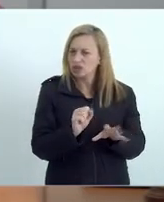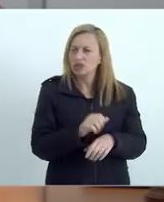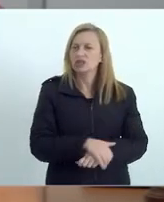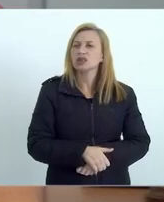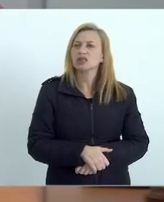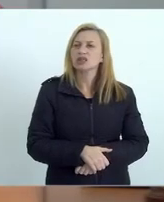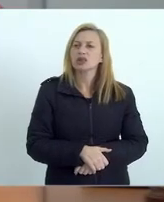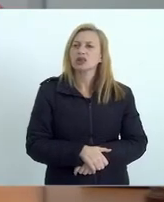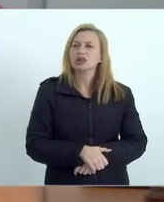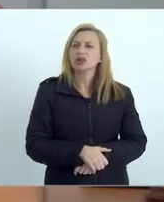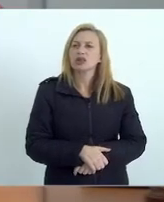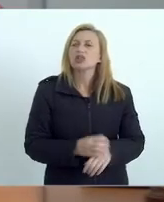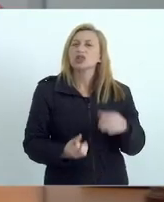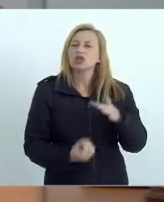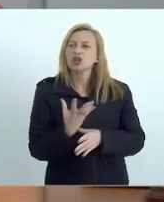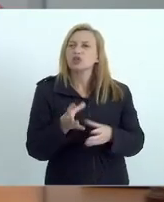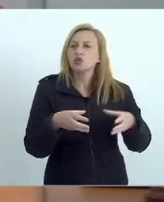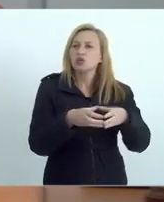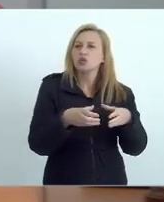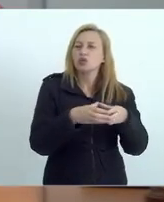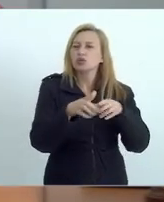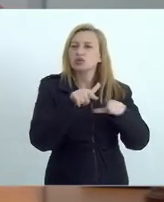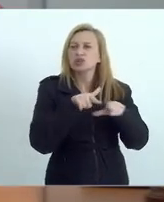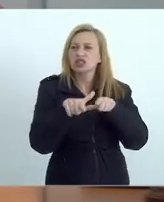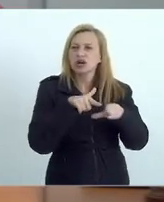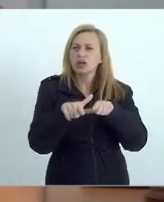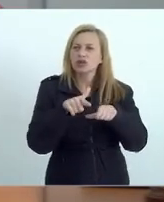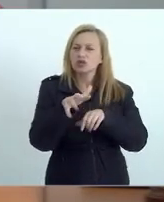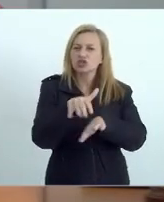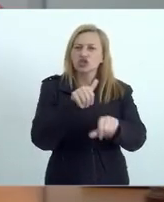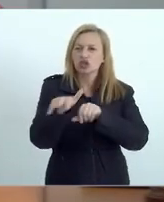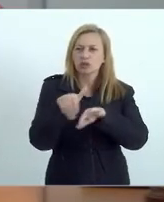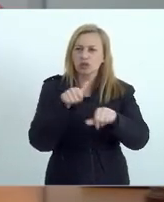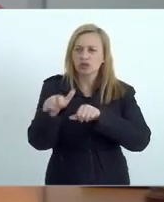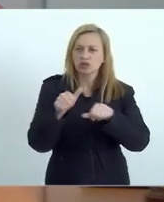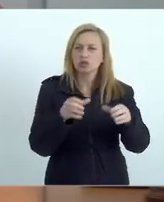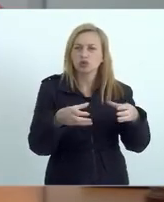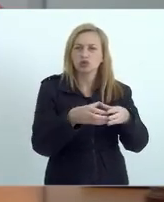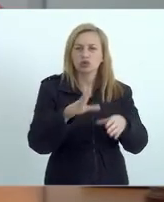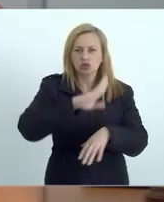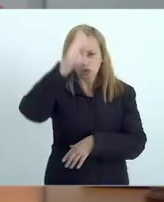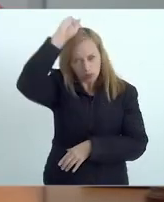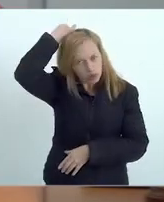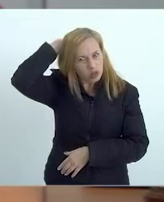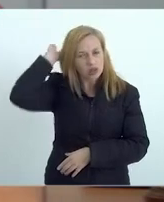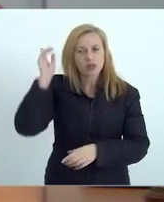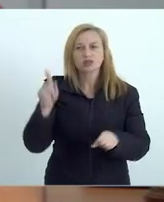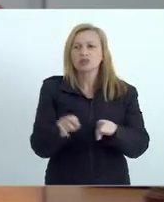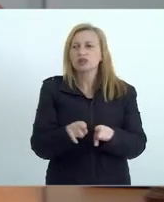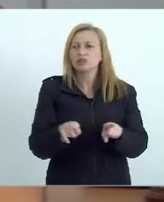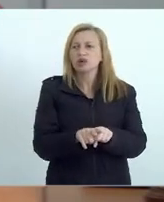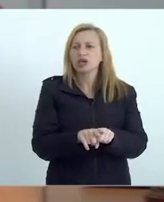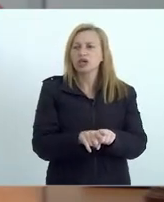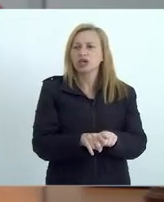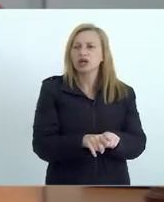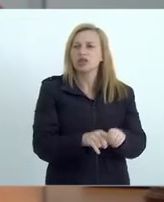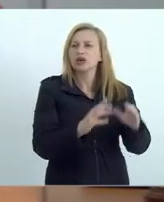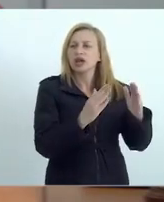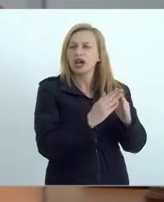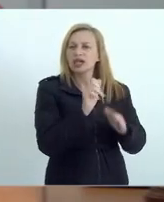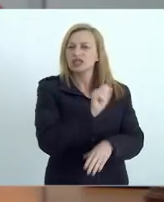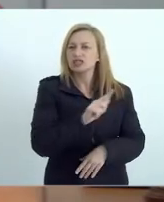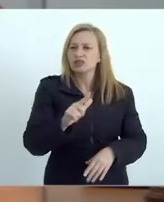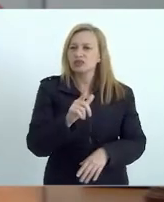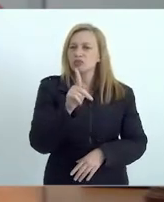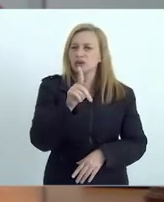monocrática para que a gente cria o grupo de trabalho chamando o corpo de bombeiros E aí as autoridades aqui o A Casa